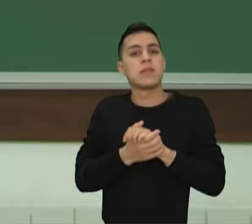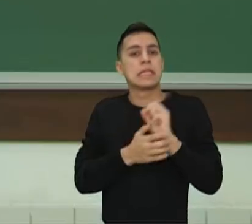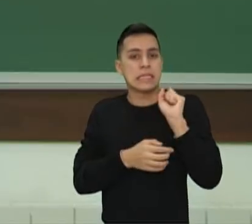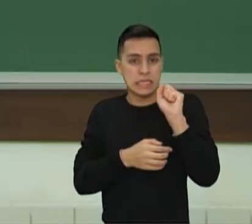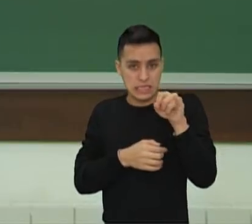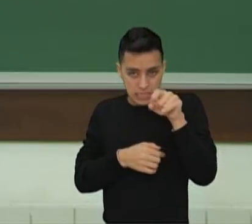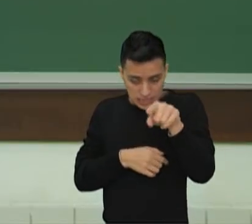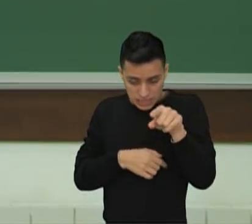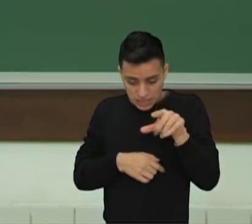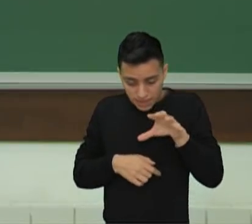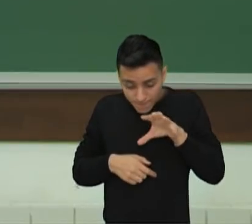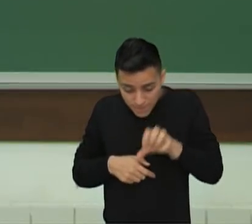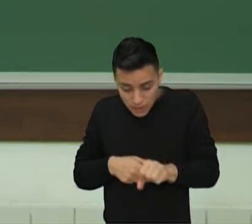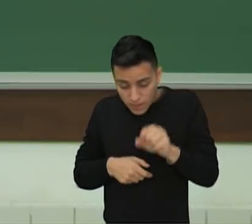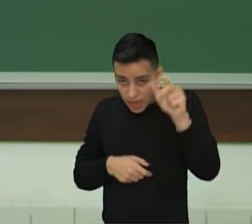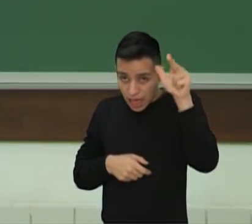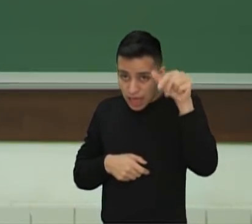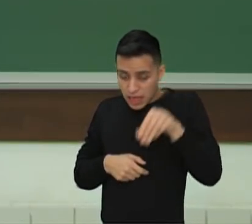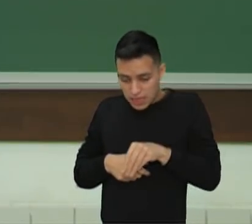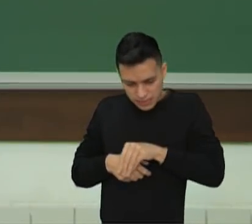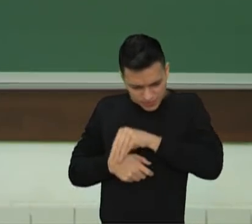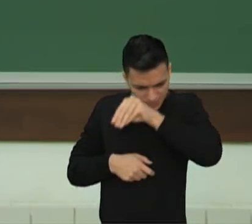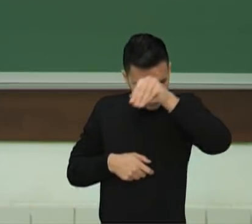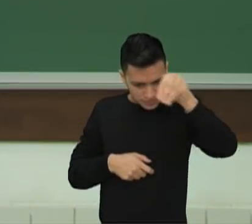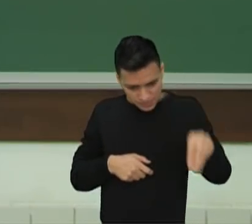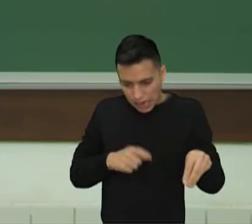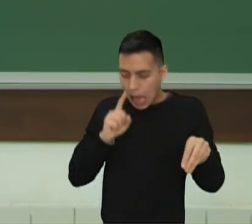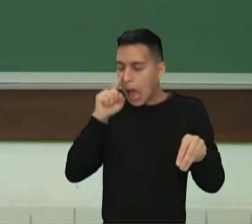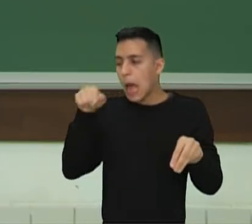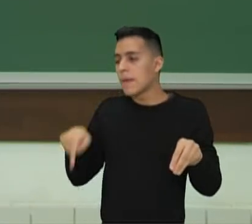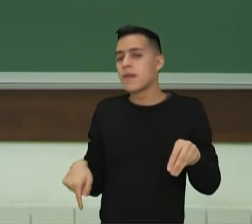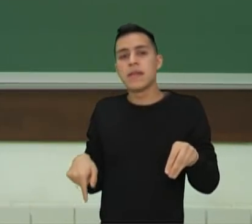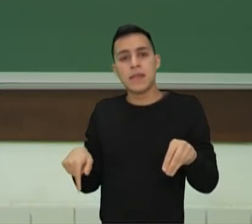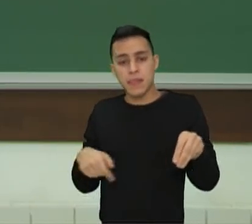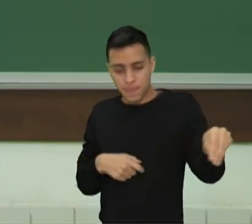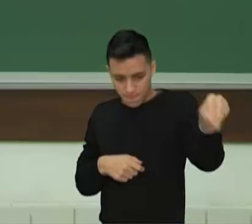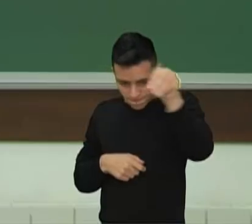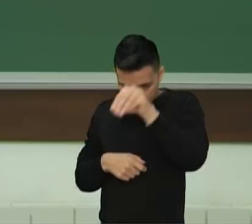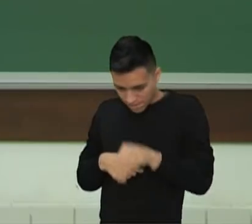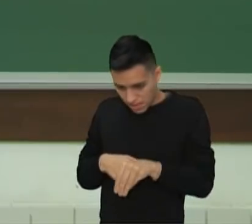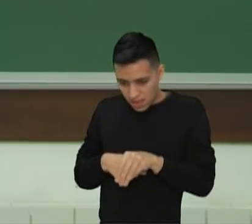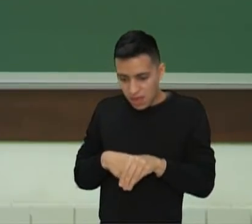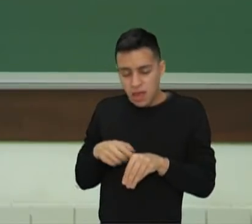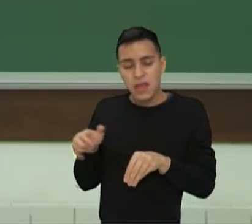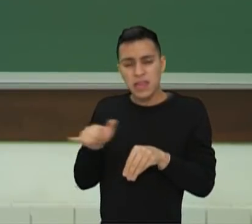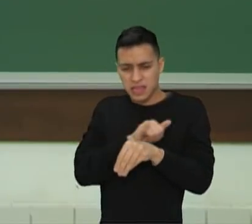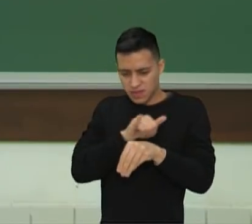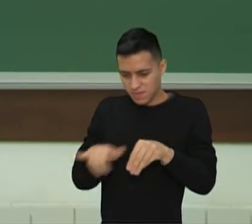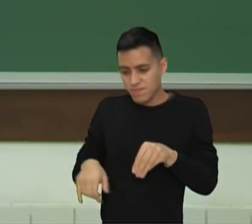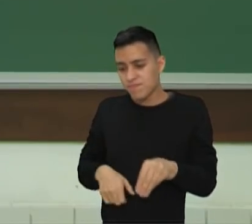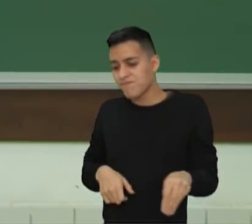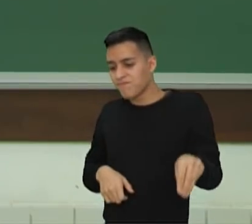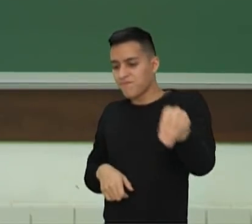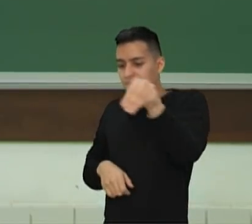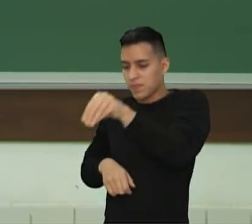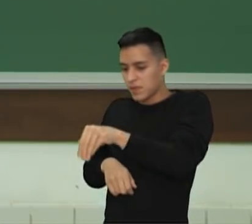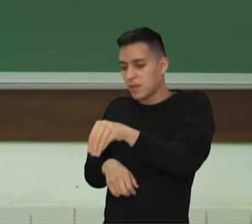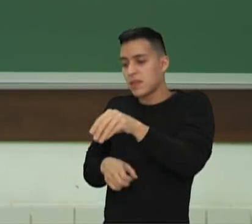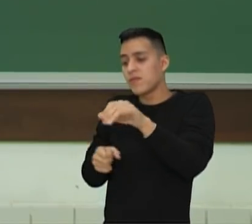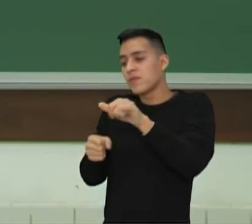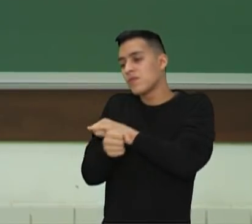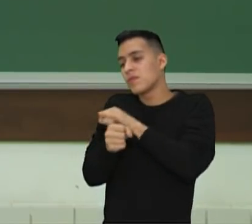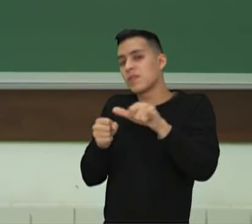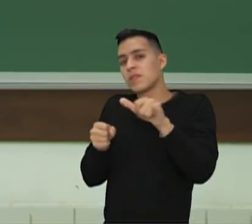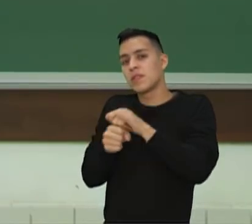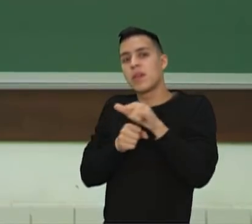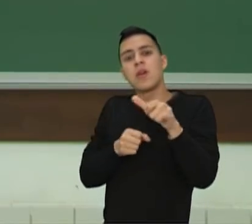você pegou o cavalo e movimentou, deixou seu rei em xeque. Você vai ter que voltar à posição e